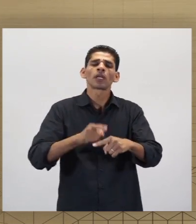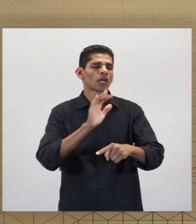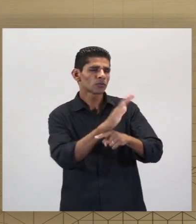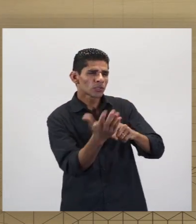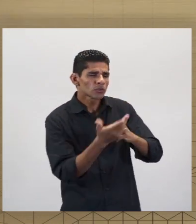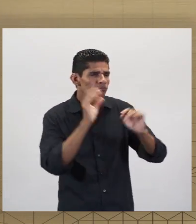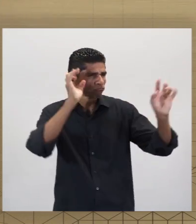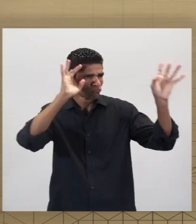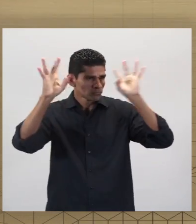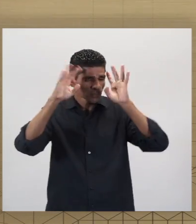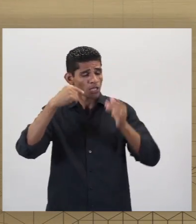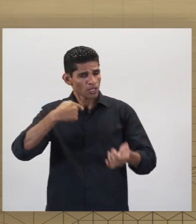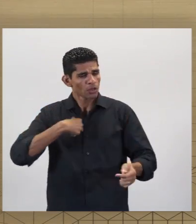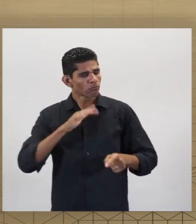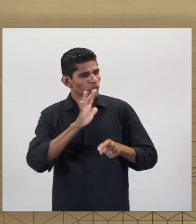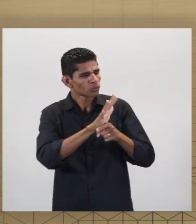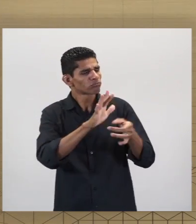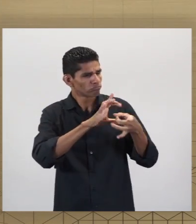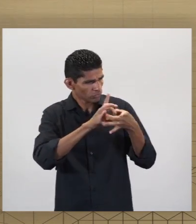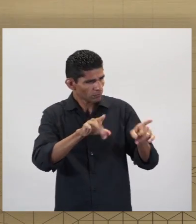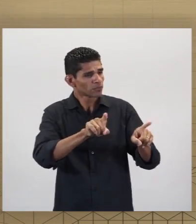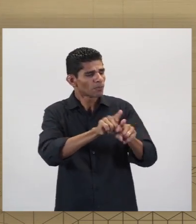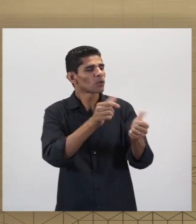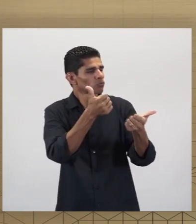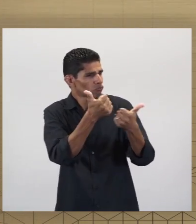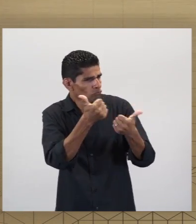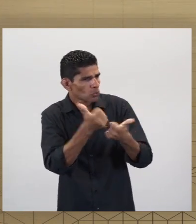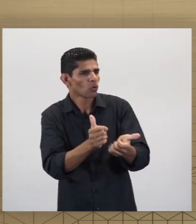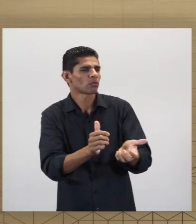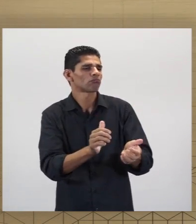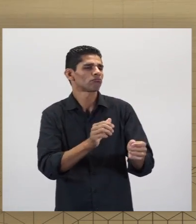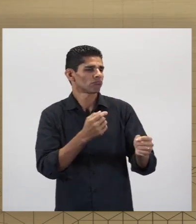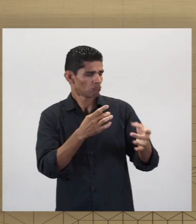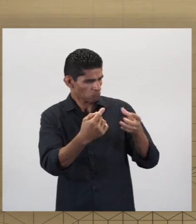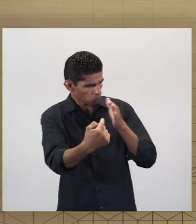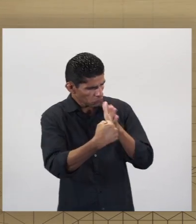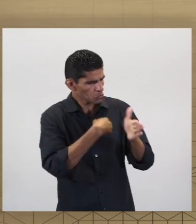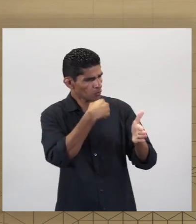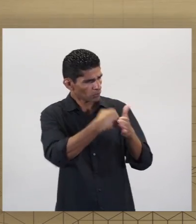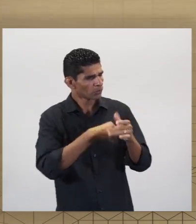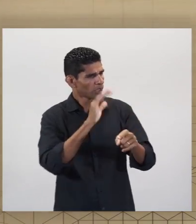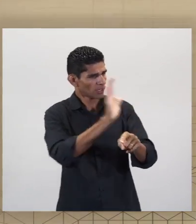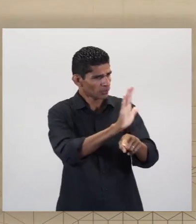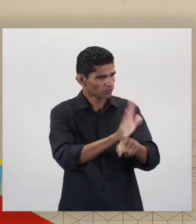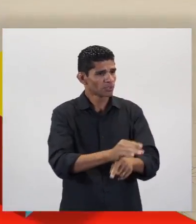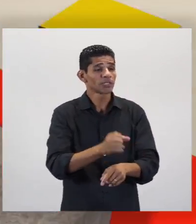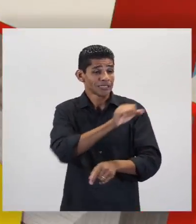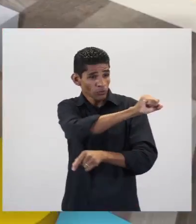os tutores, para ajudar em qualquer dúvida. Que nós tenhamos então um ótimo semestre.